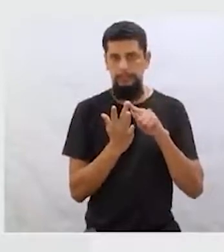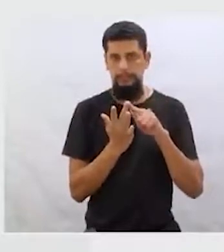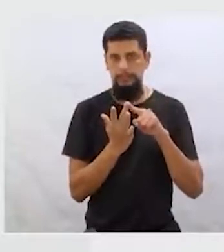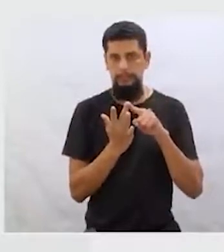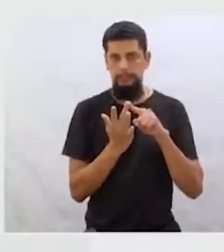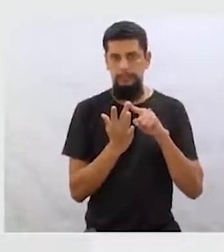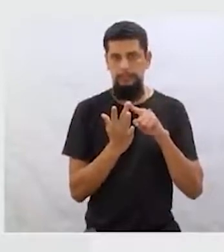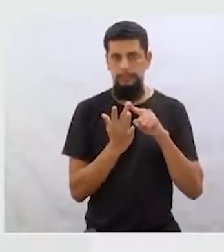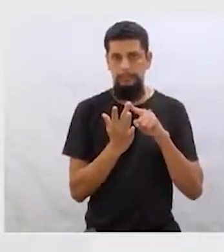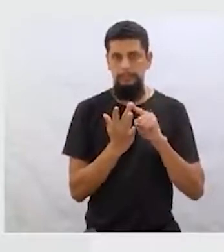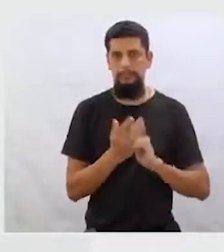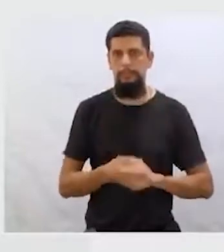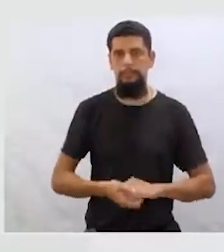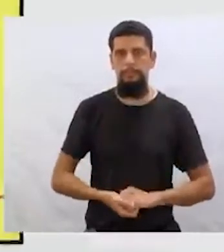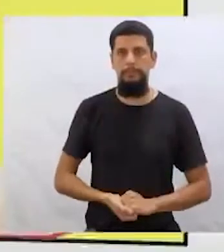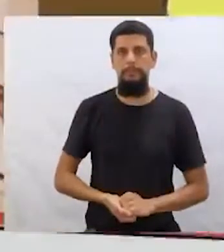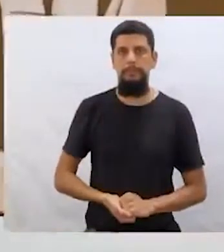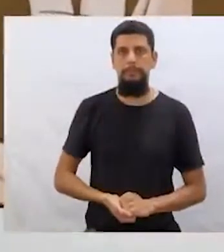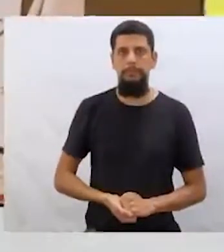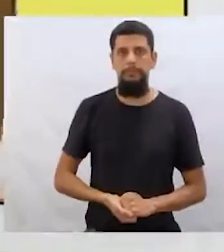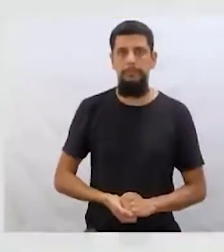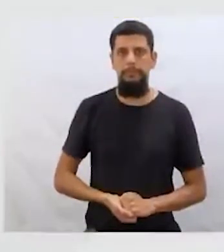mão.